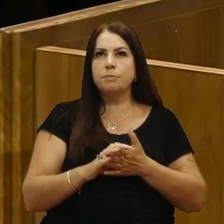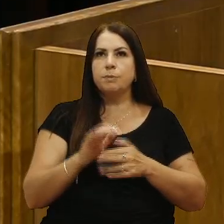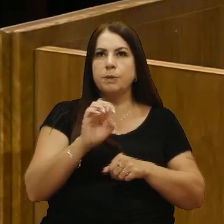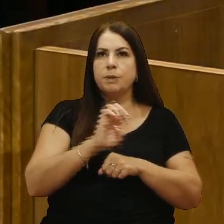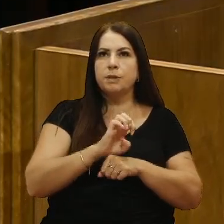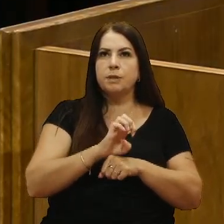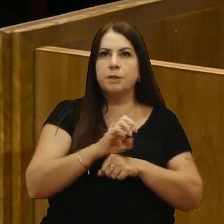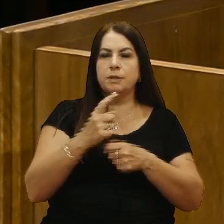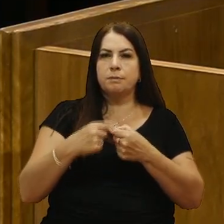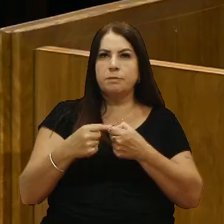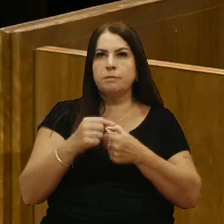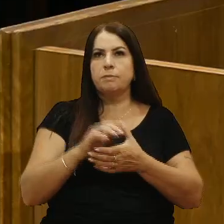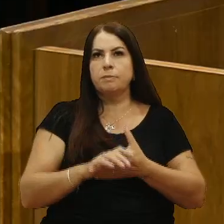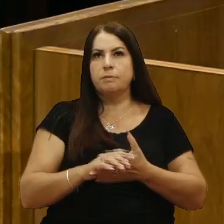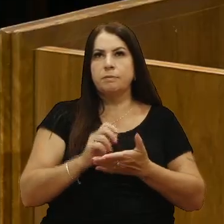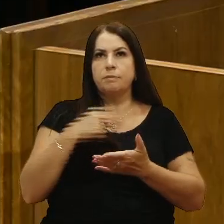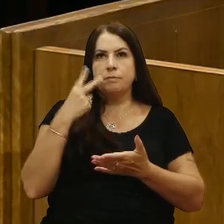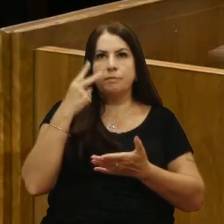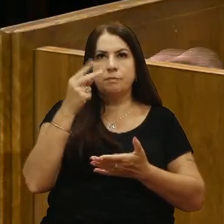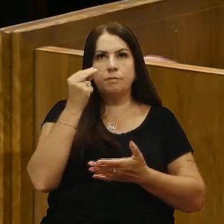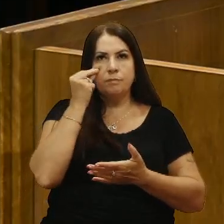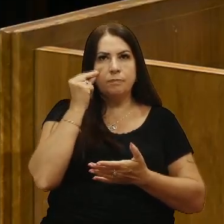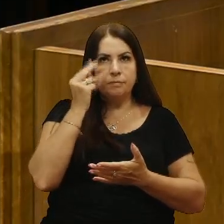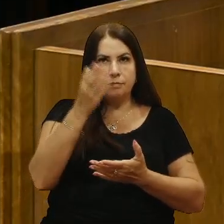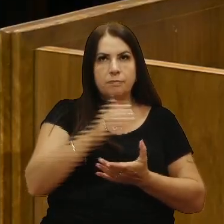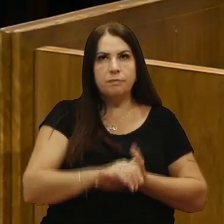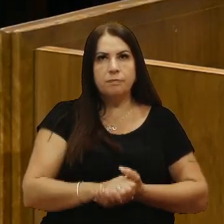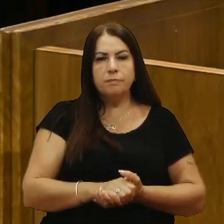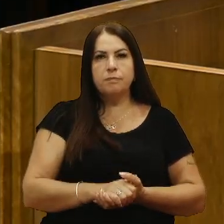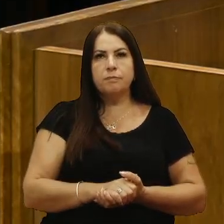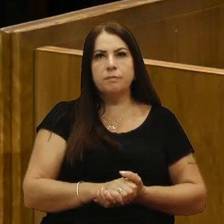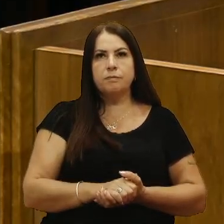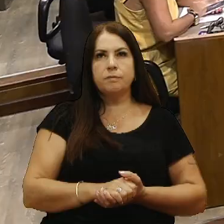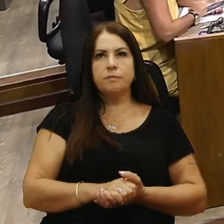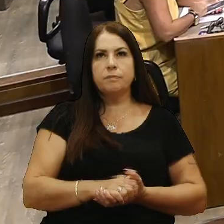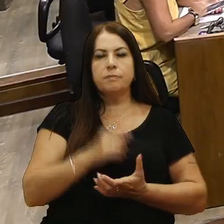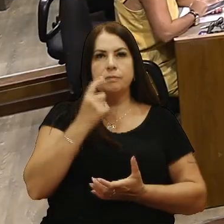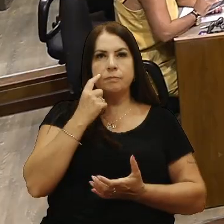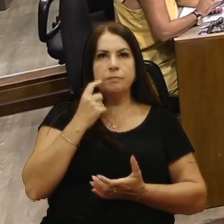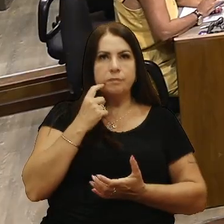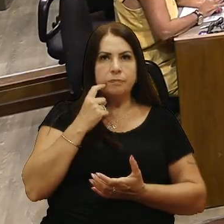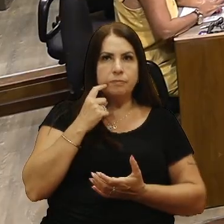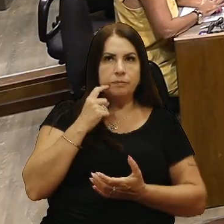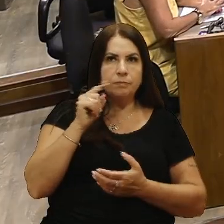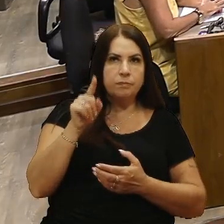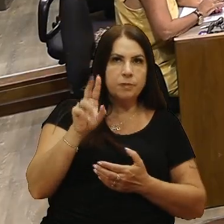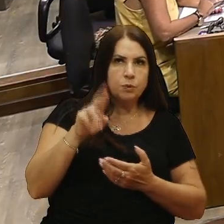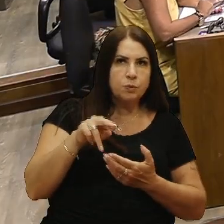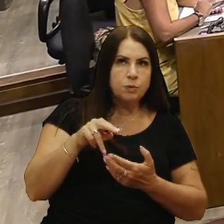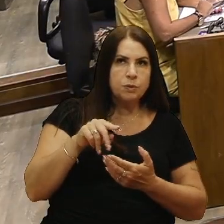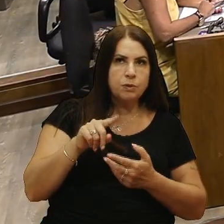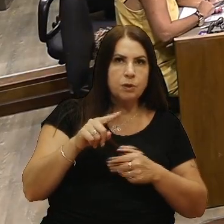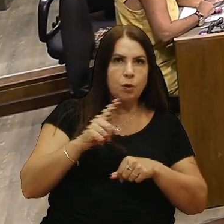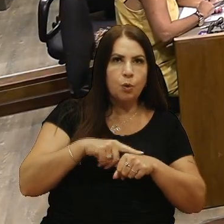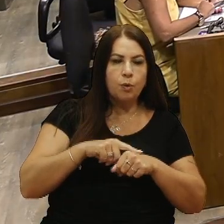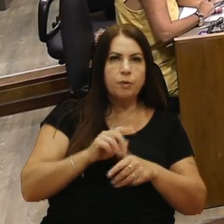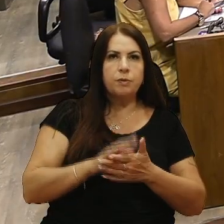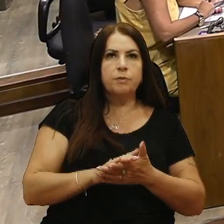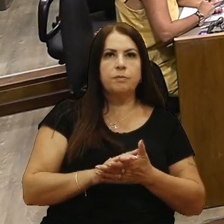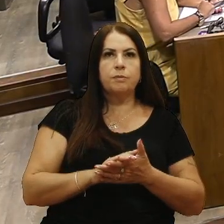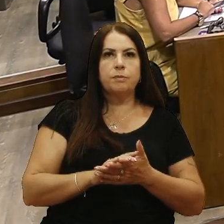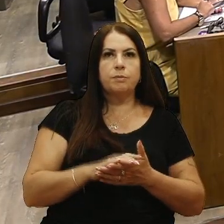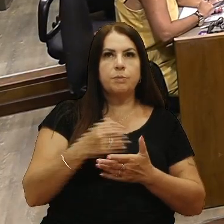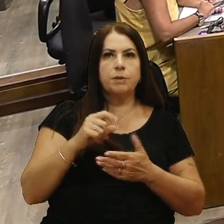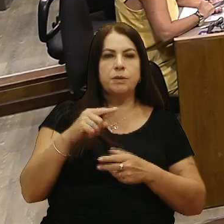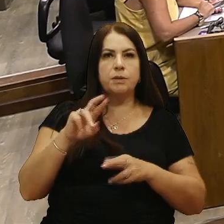e para a nossa cidade. Senhor parte, vereador Libardi. Presidente Wagner, é uma questão de ordem, em razão do adiantar da hora, a gente precisa